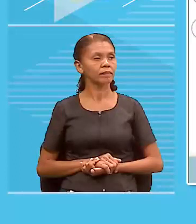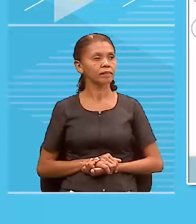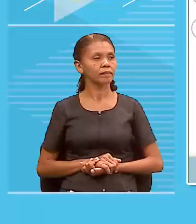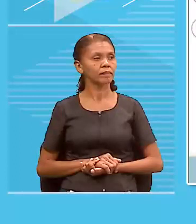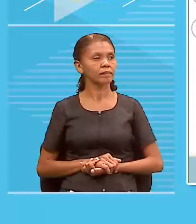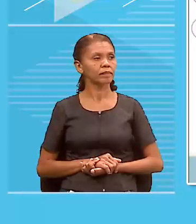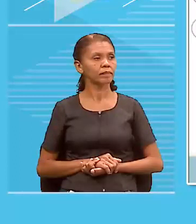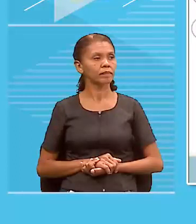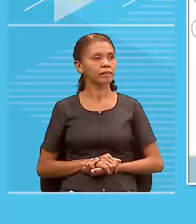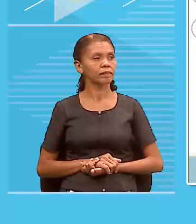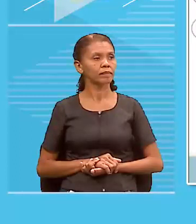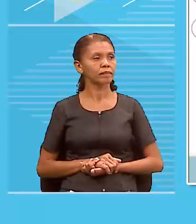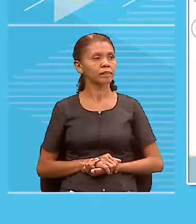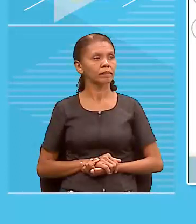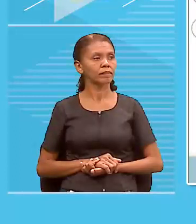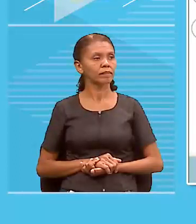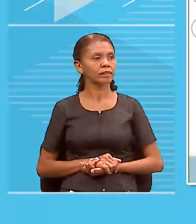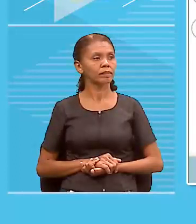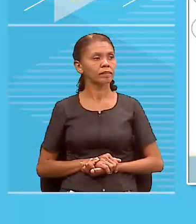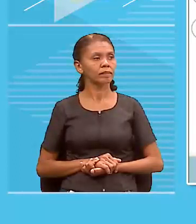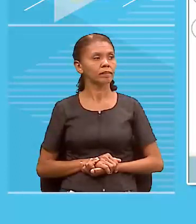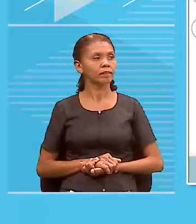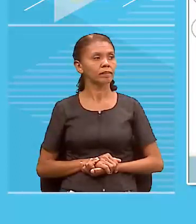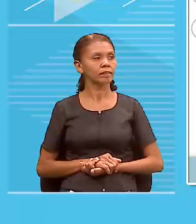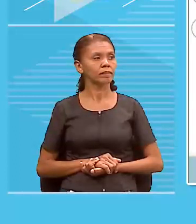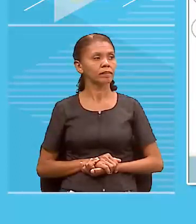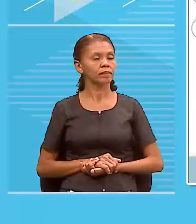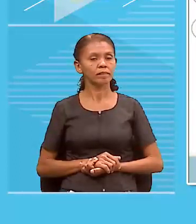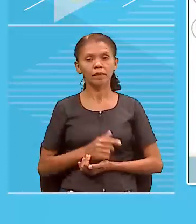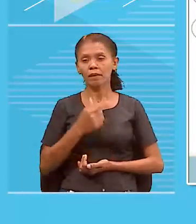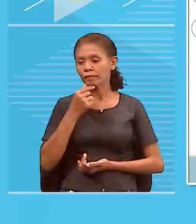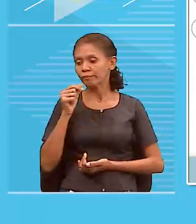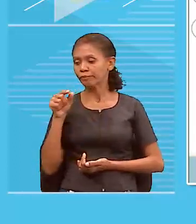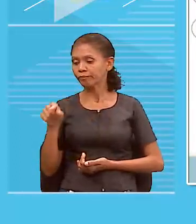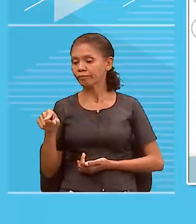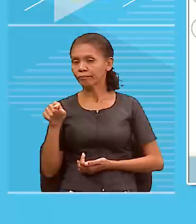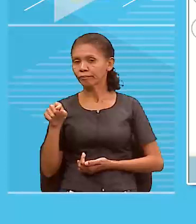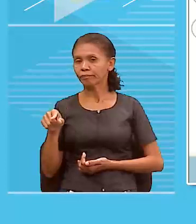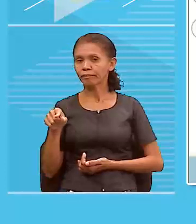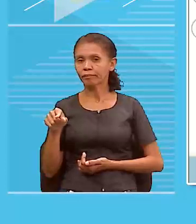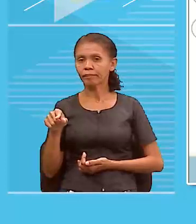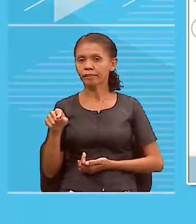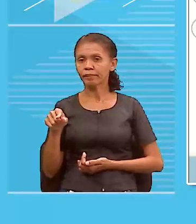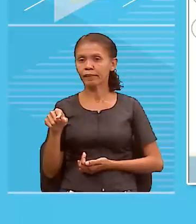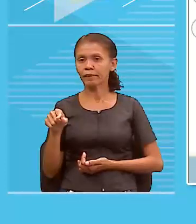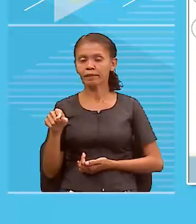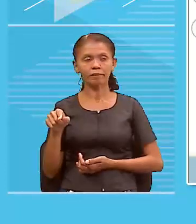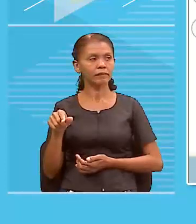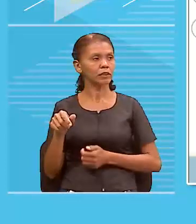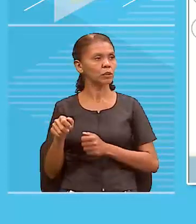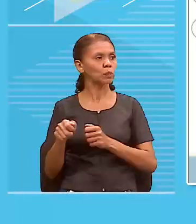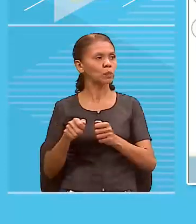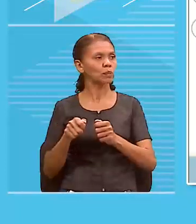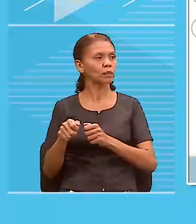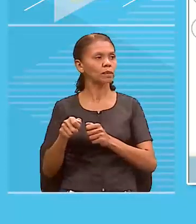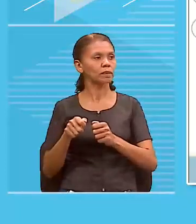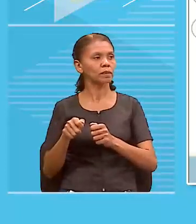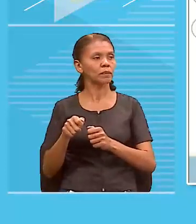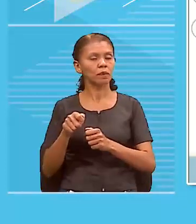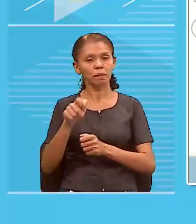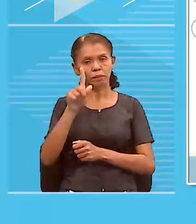Easy pode ser facilmente Olha só diferenciada